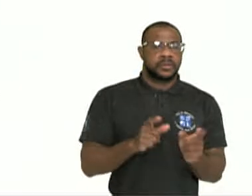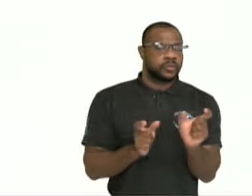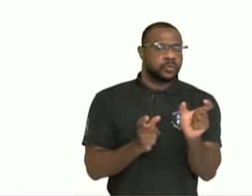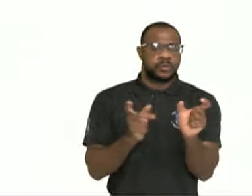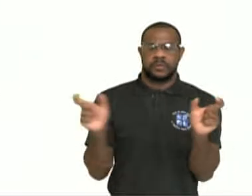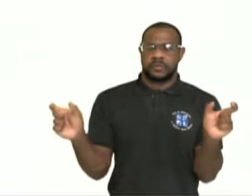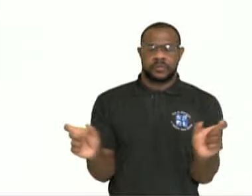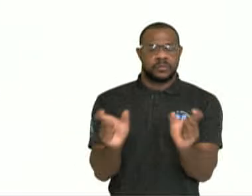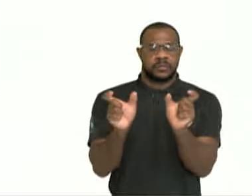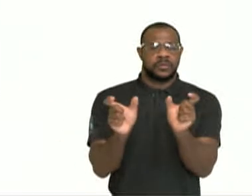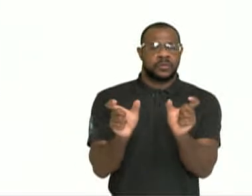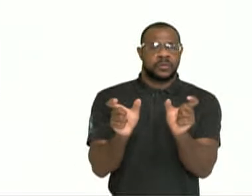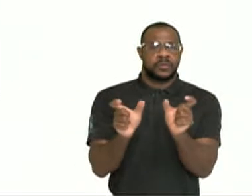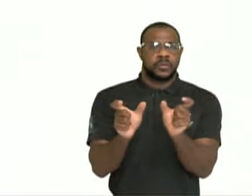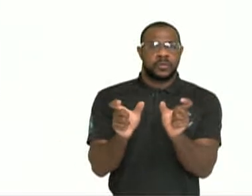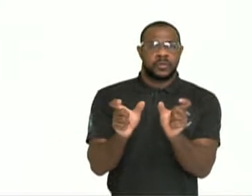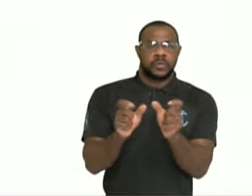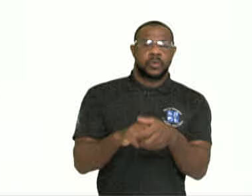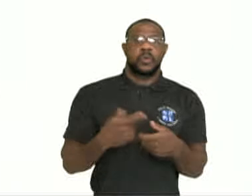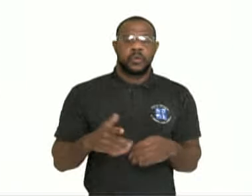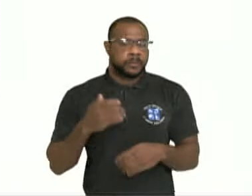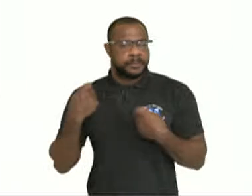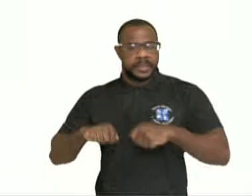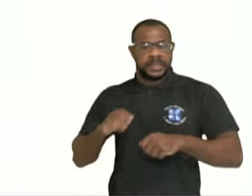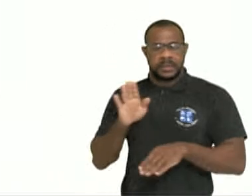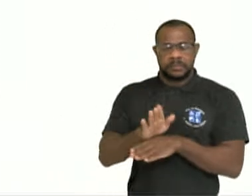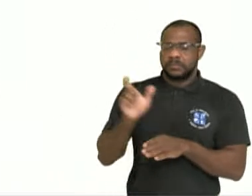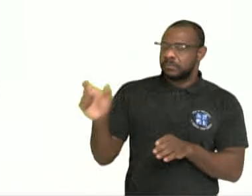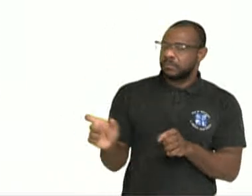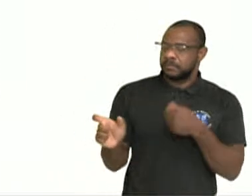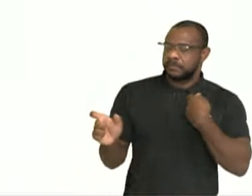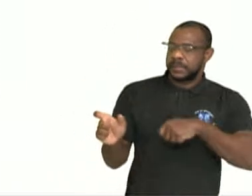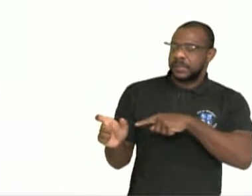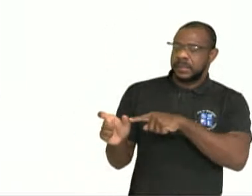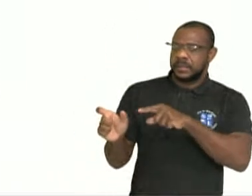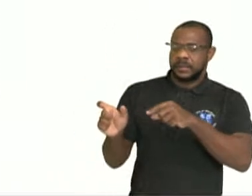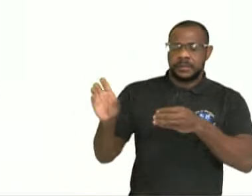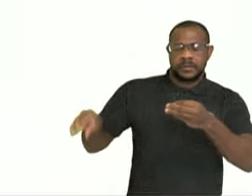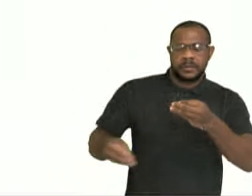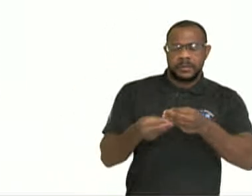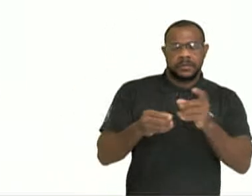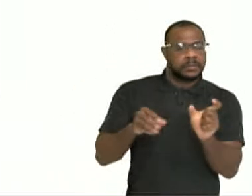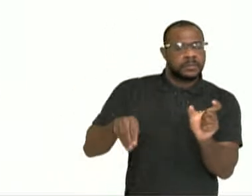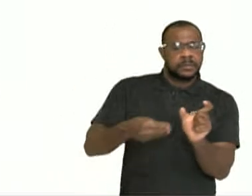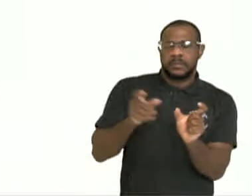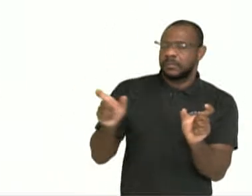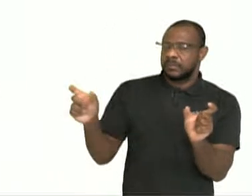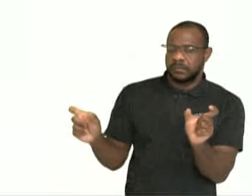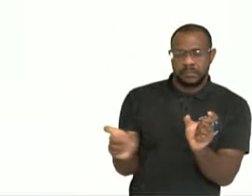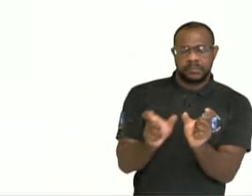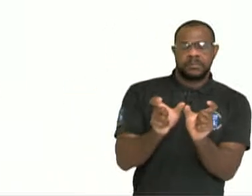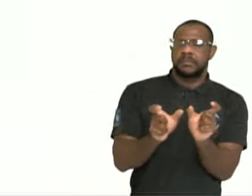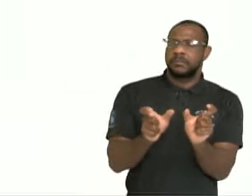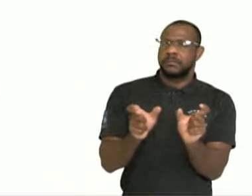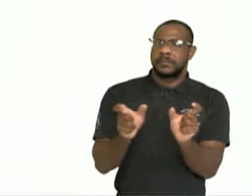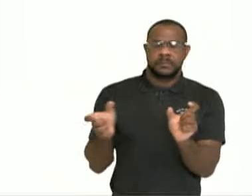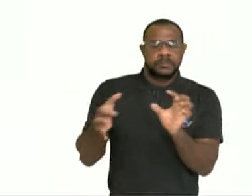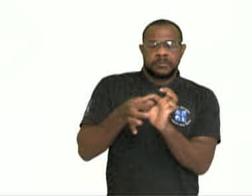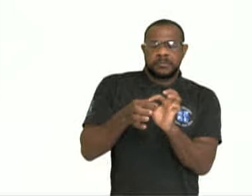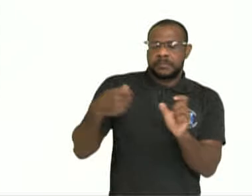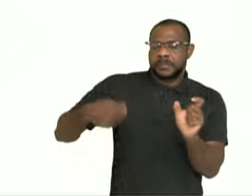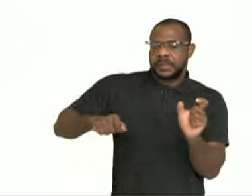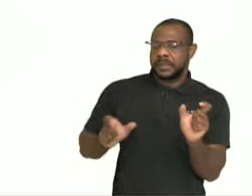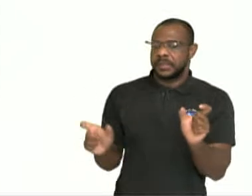ou subordinantes, se vinculam elementos estabelecendo uma relação de dependência